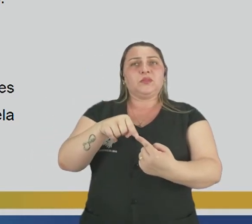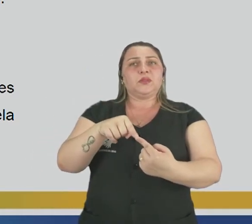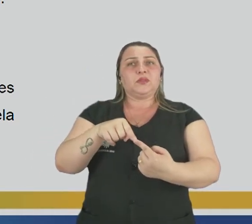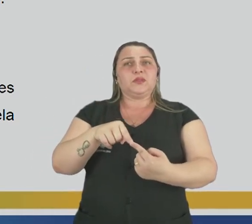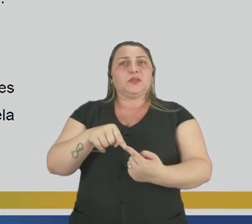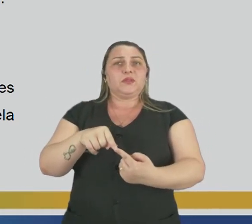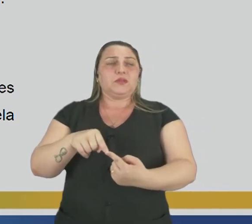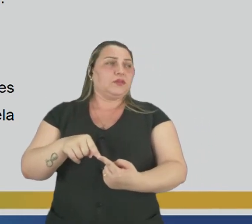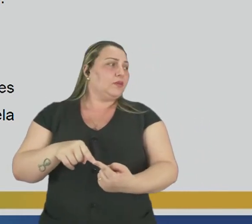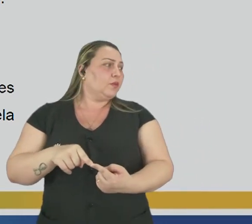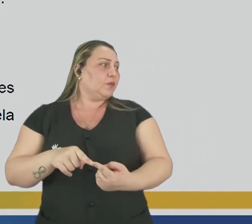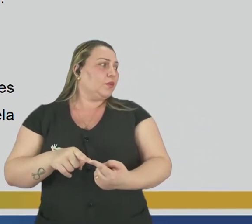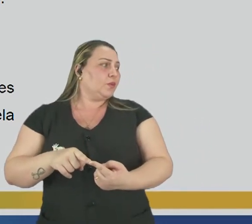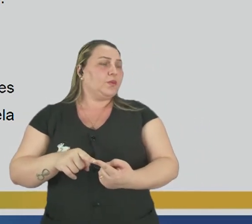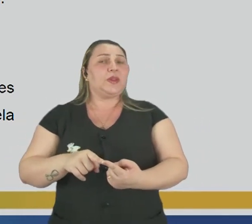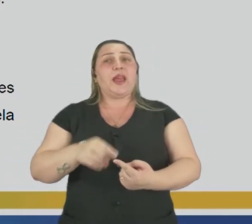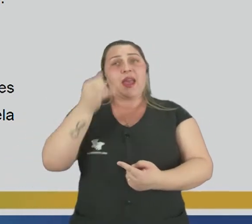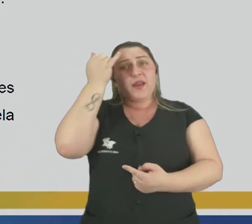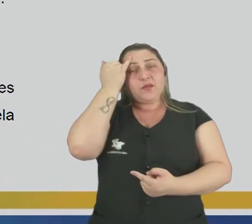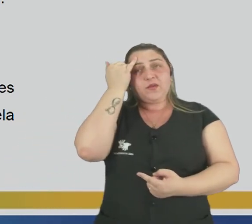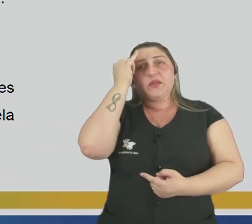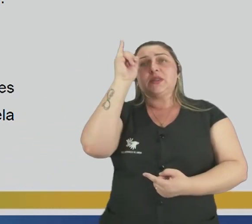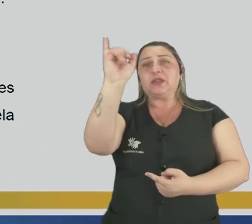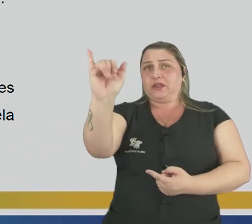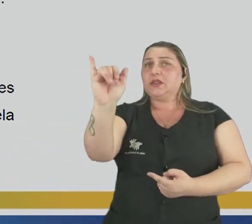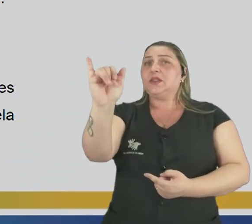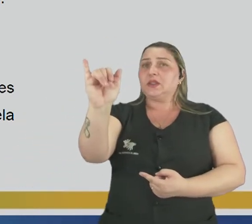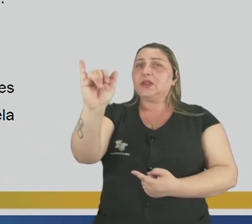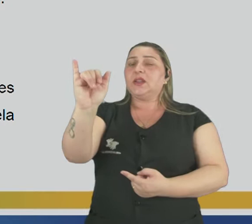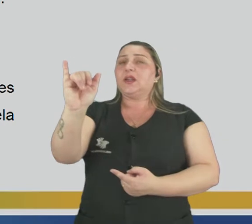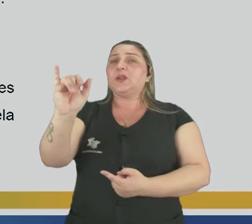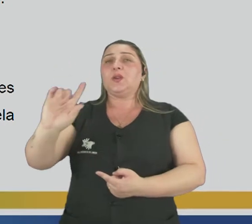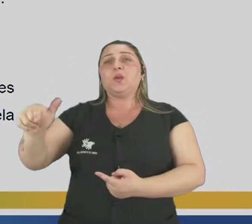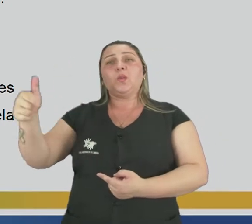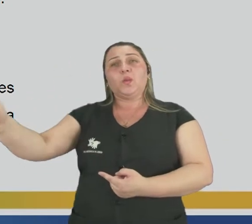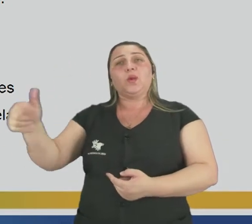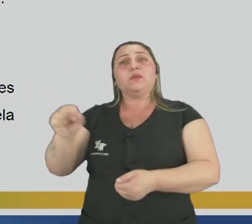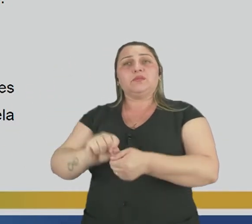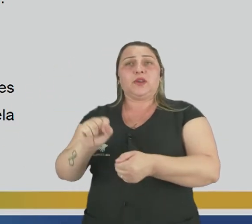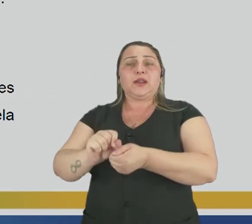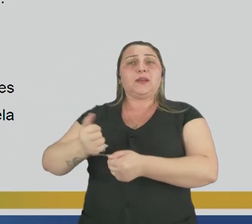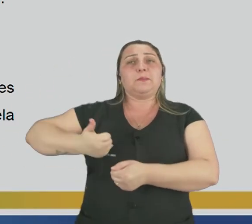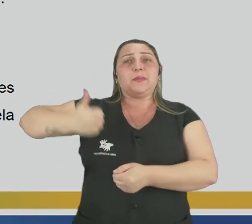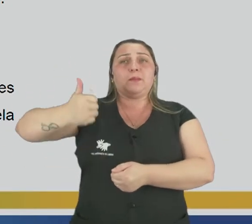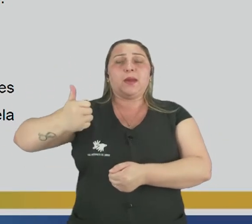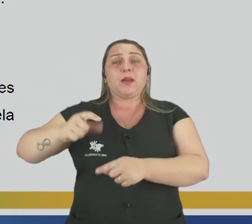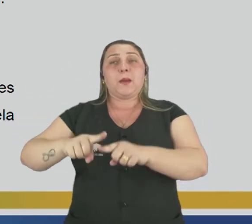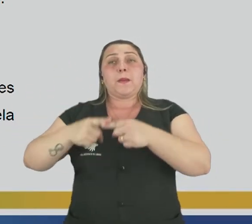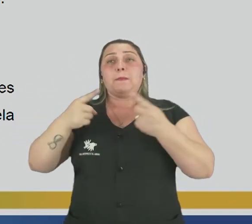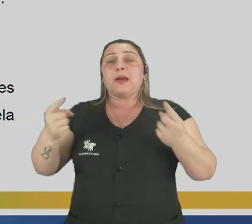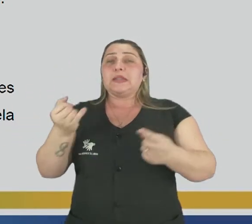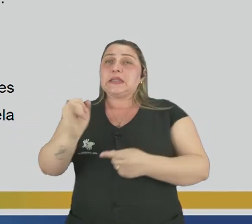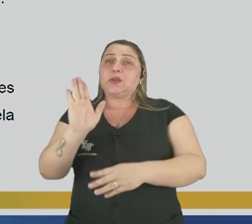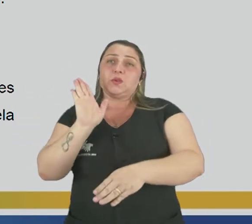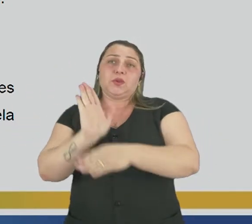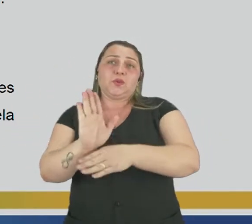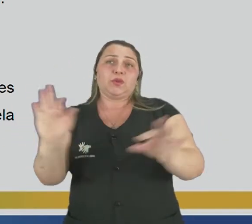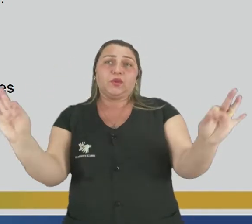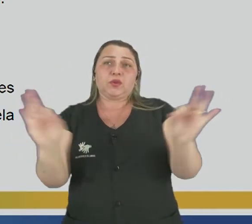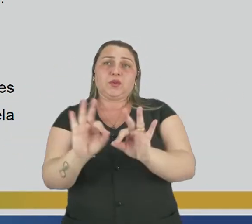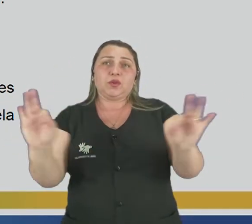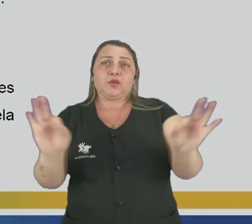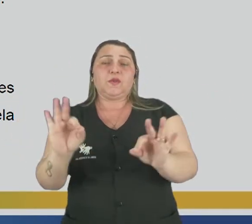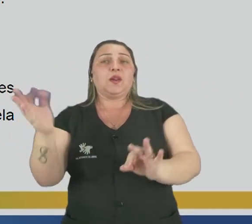alcançar os objetivos do jogo, evitando concomitante que o adversário o faça, porém sem a colaboração de